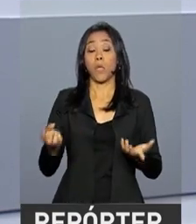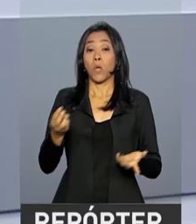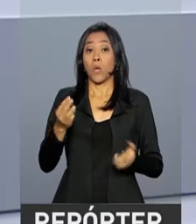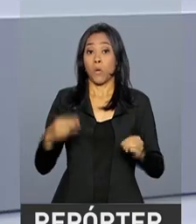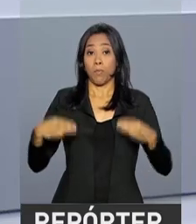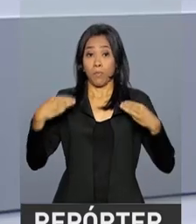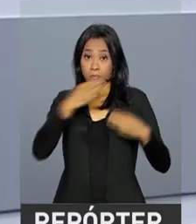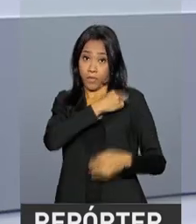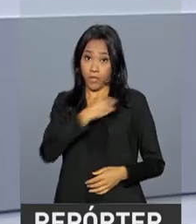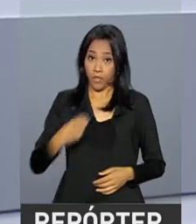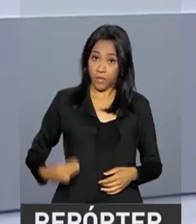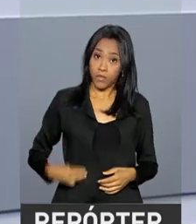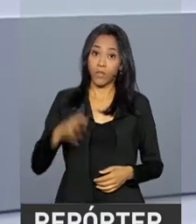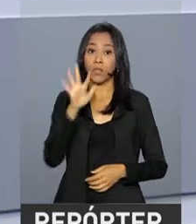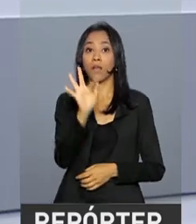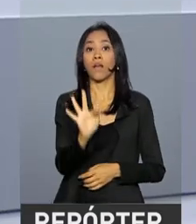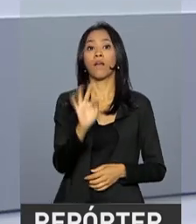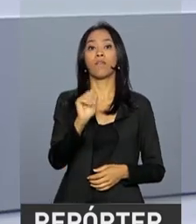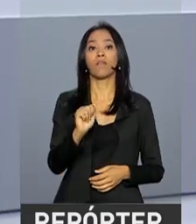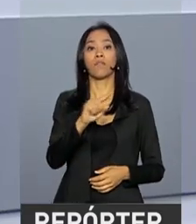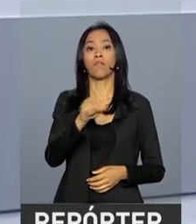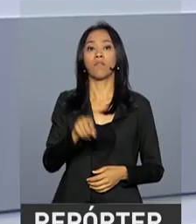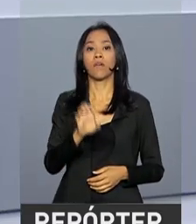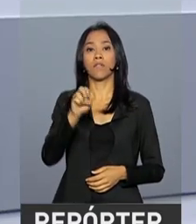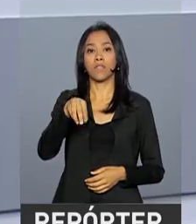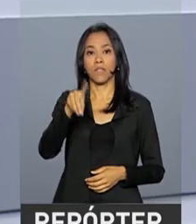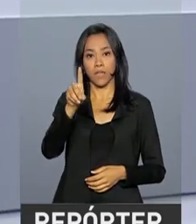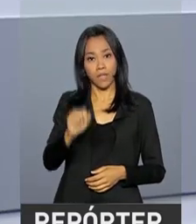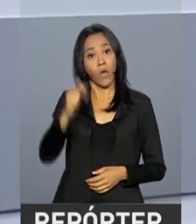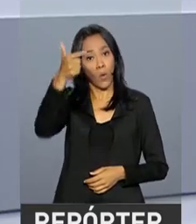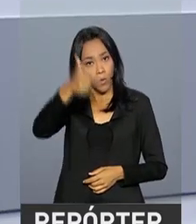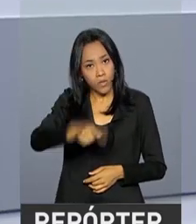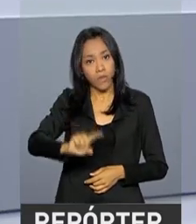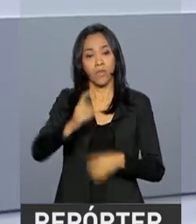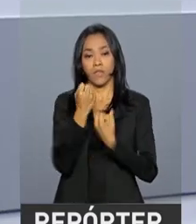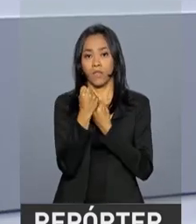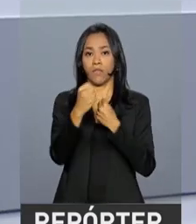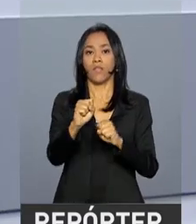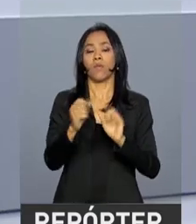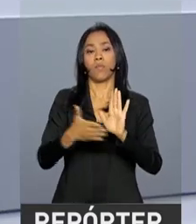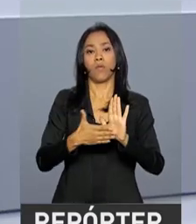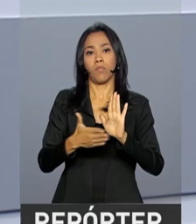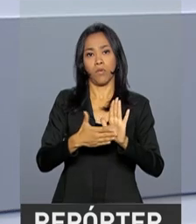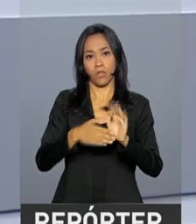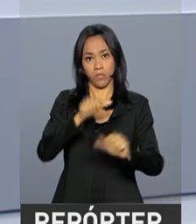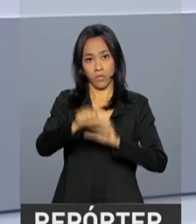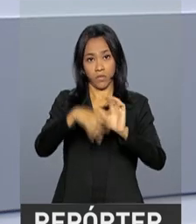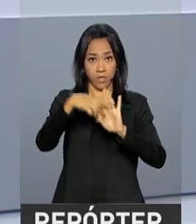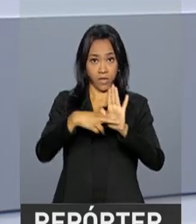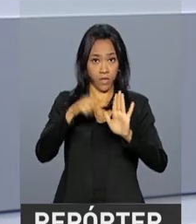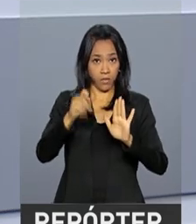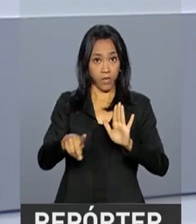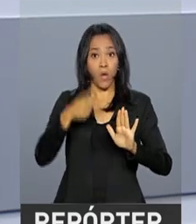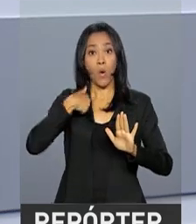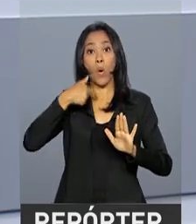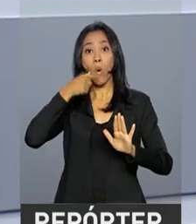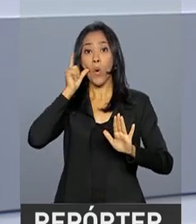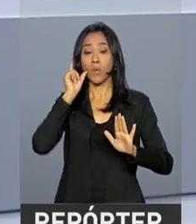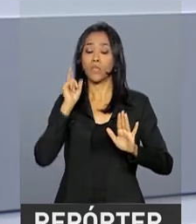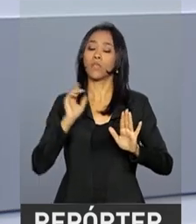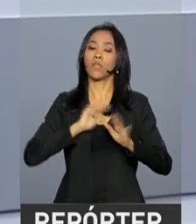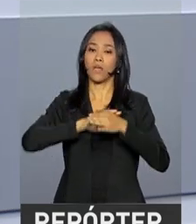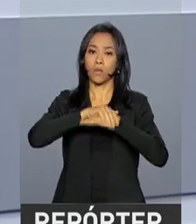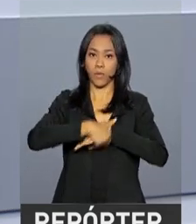Meirelles, também defendeu mais uma vez a aprovação da reforma da Previdência. Durante uma apresentação para investidores, ontem à noite, em